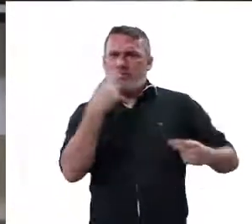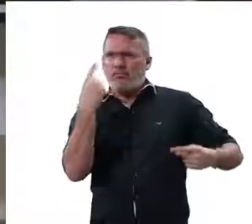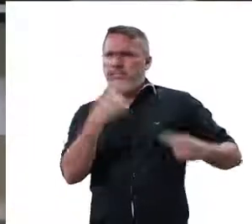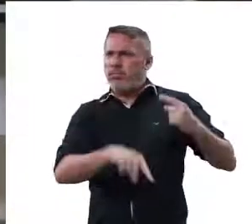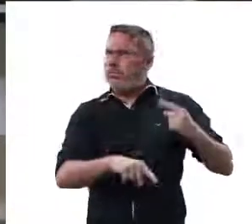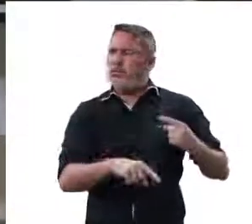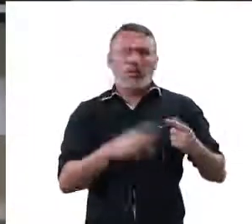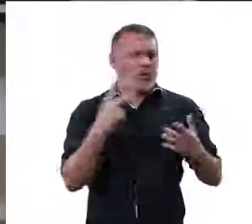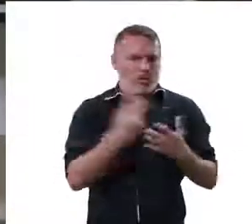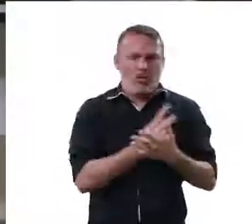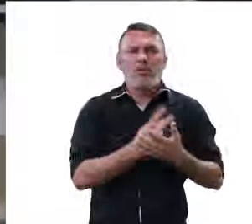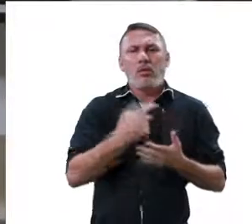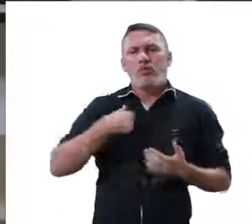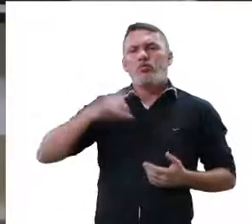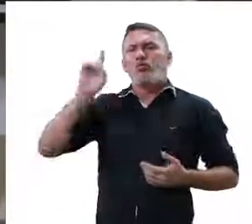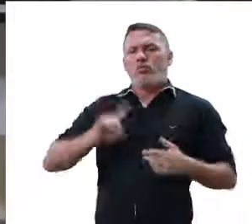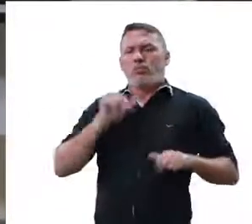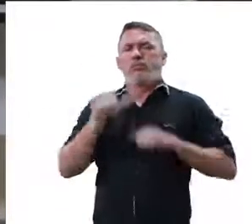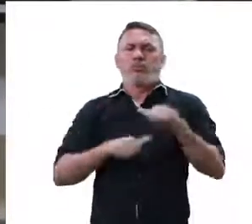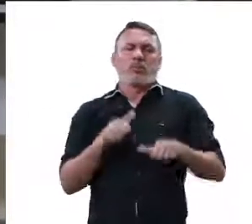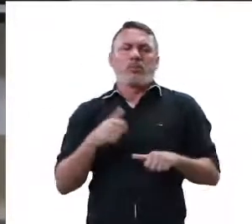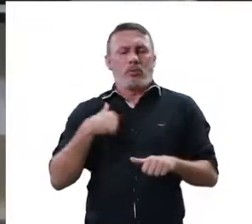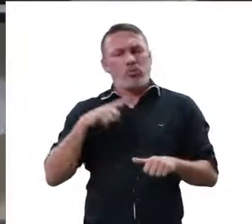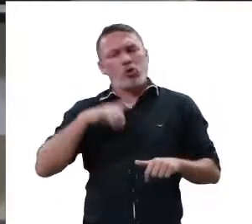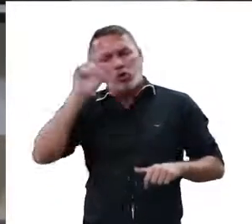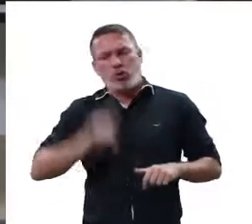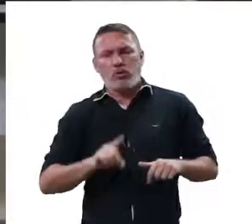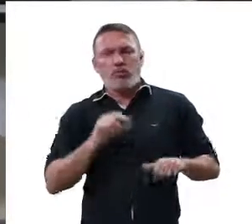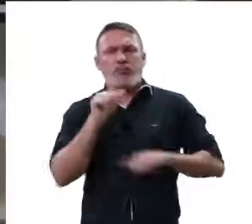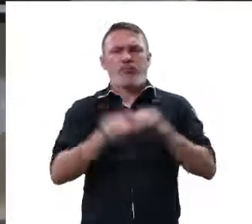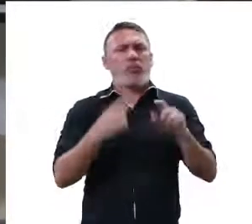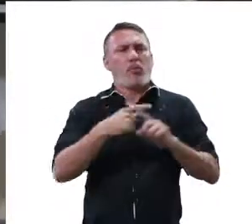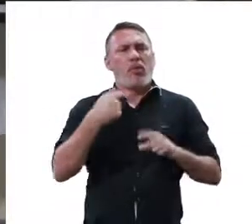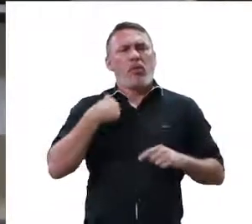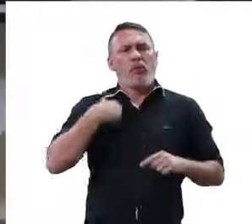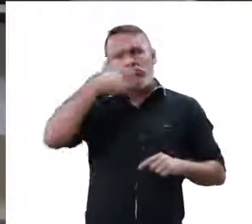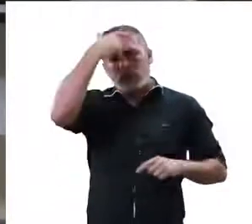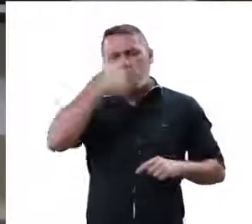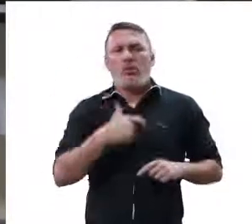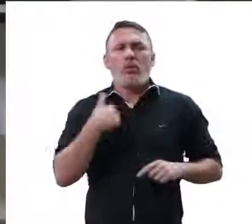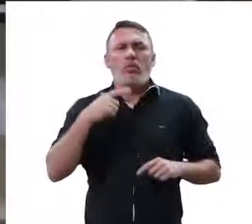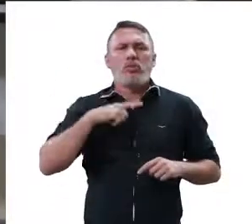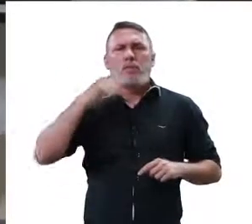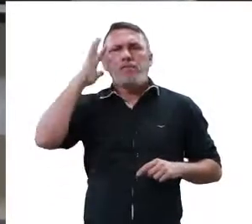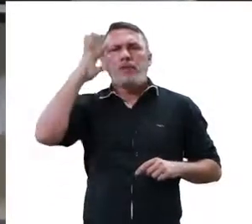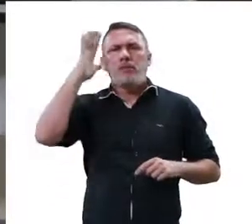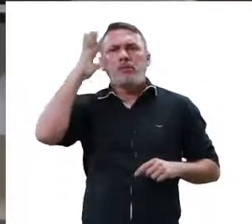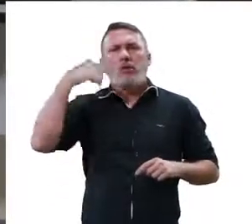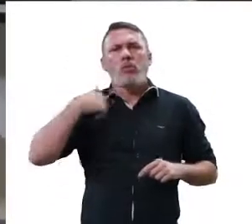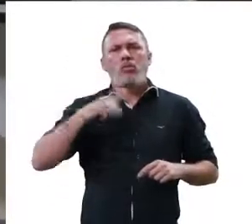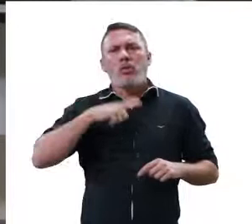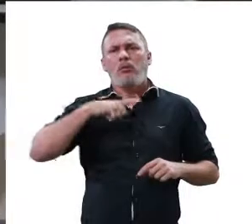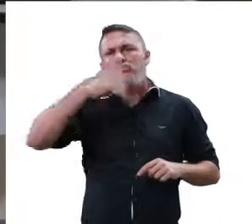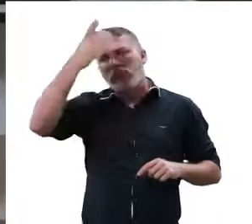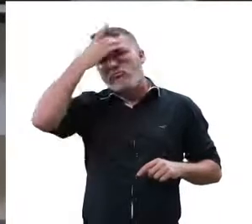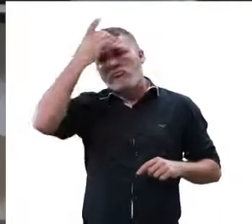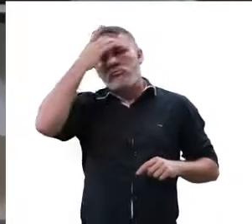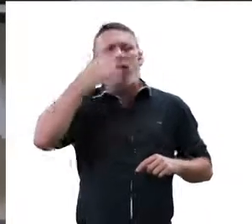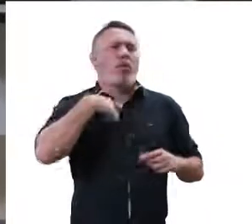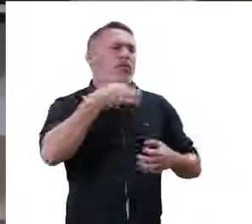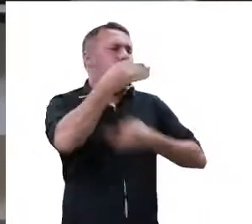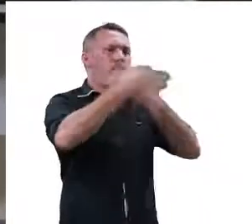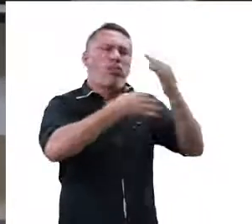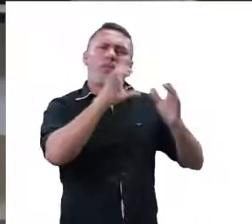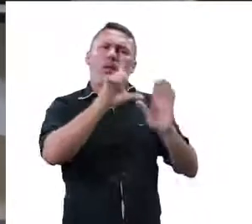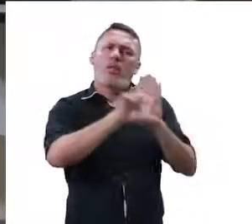são injustas, ele tem todo o direito de se manifestar contra elas. Ele tem o direito, como um sujeito pensante, de questionar a